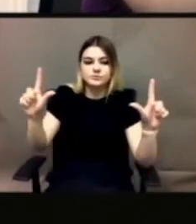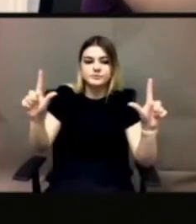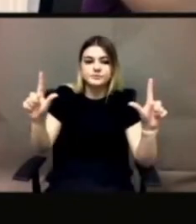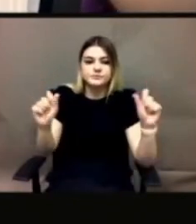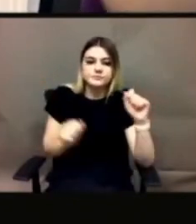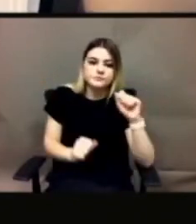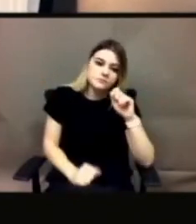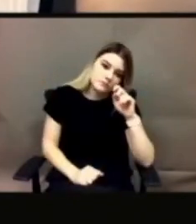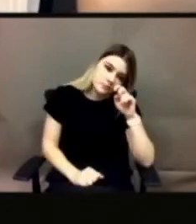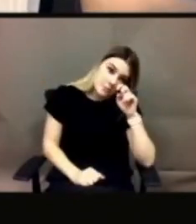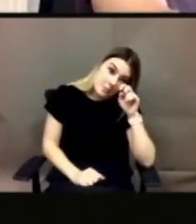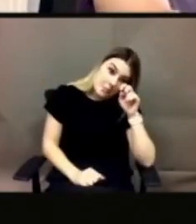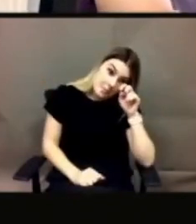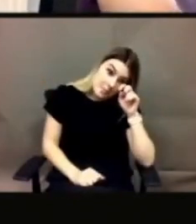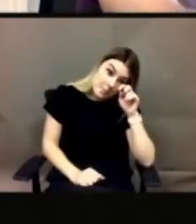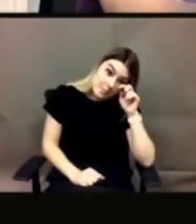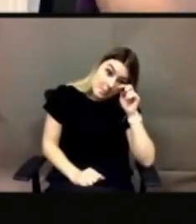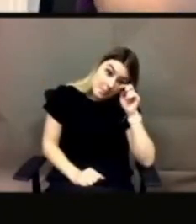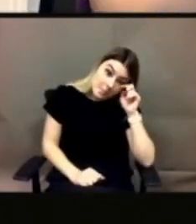e entrando no Scratch...